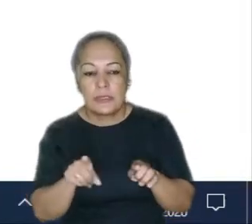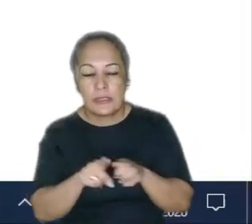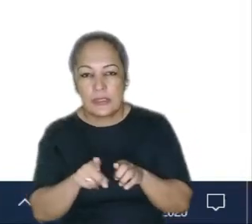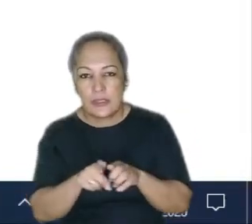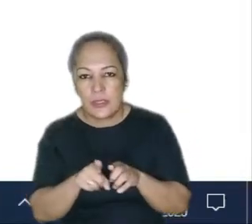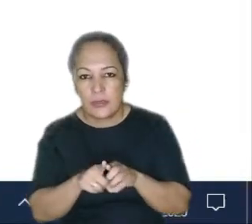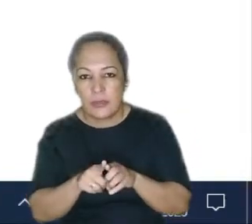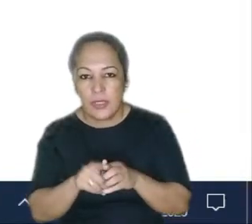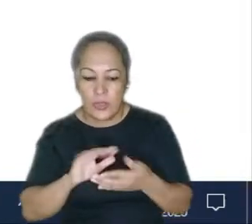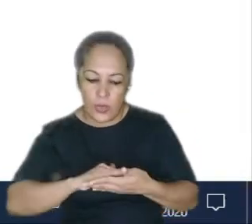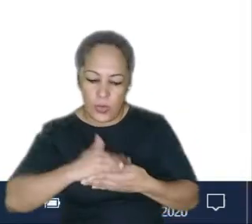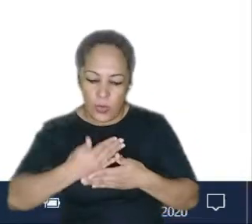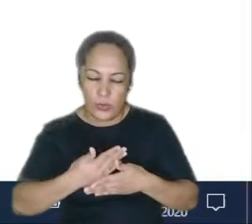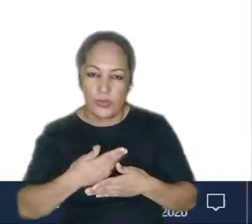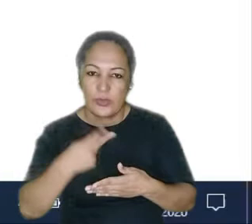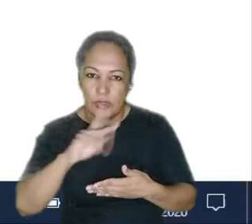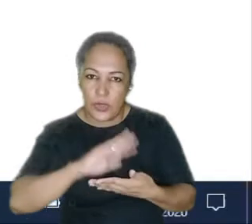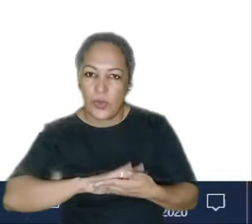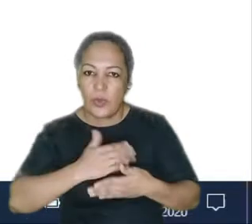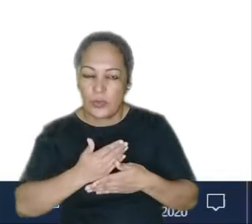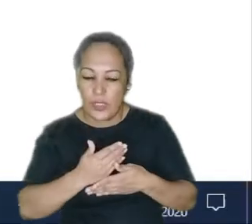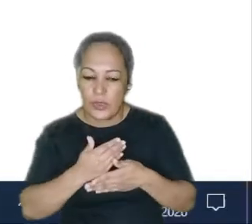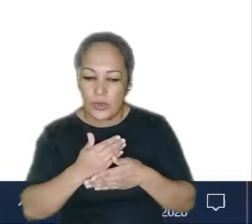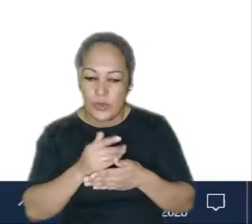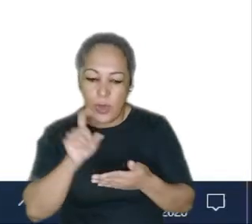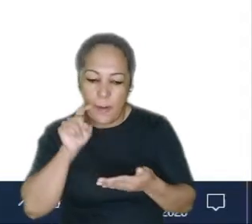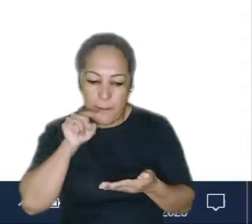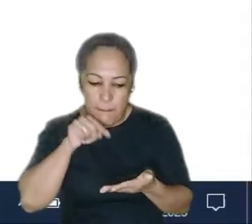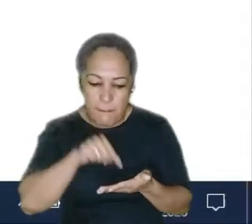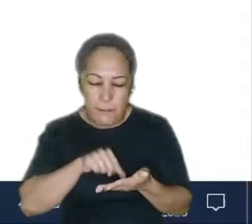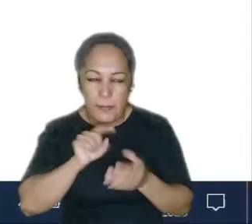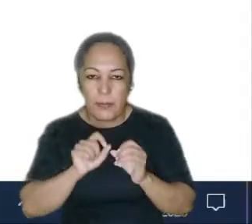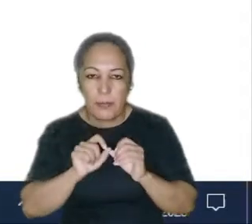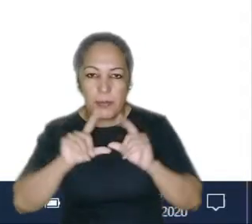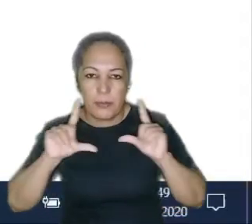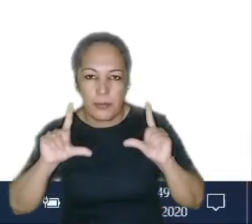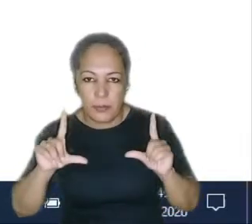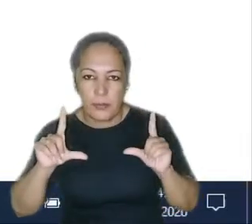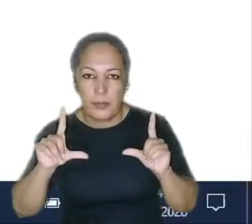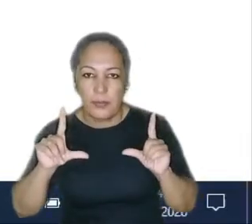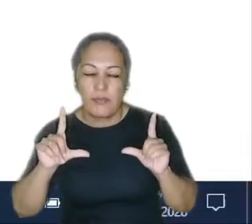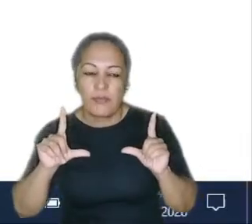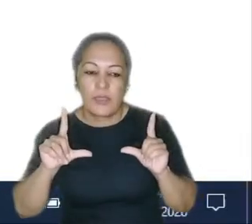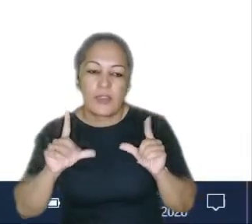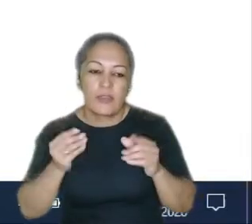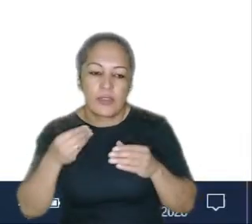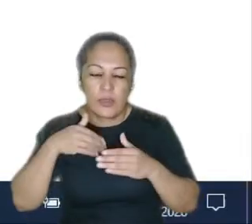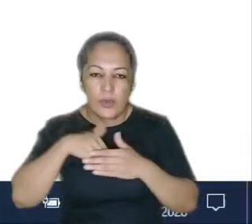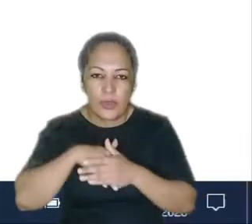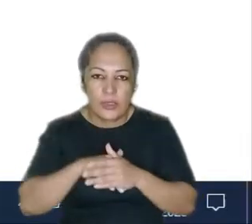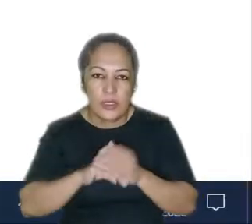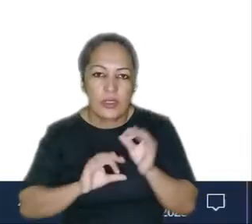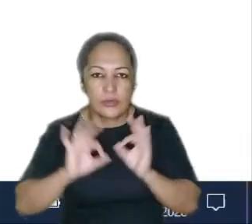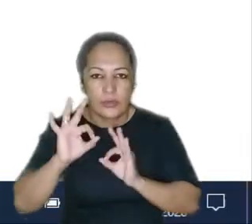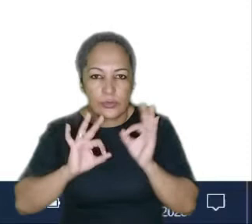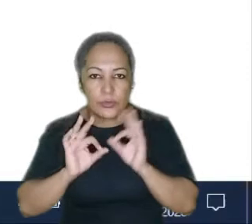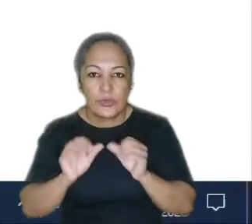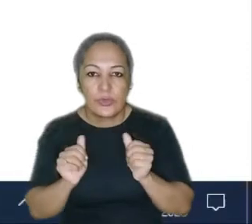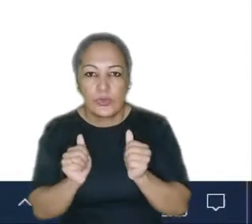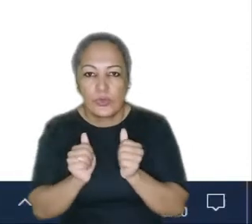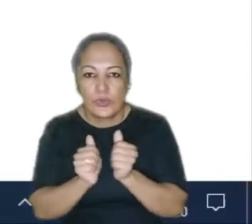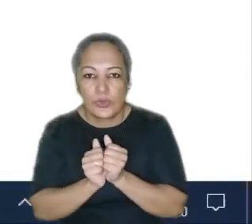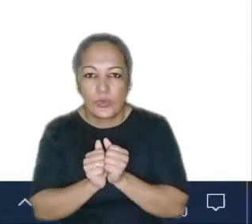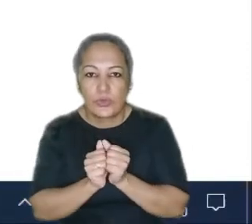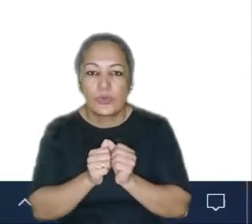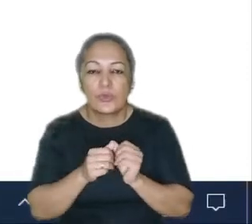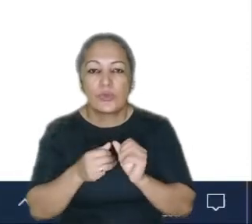computador é iniciado, tá? É um serviço que fica sendo executado junto do Windows, e esse servidor ele vai ficar